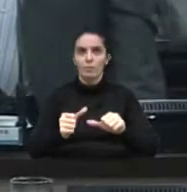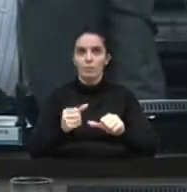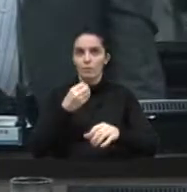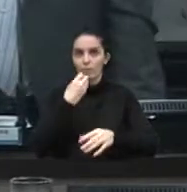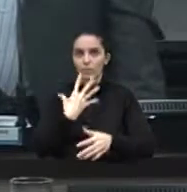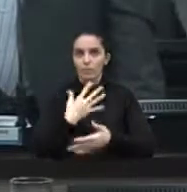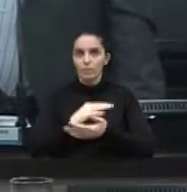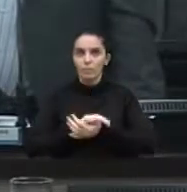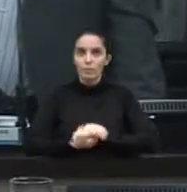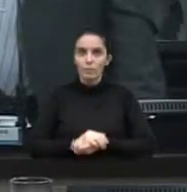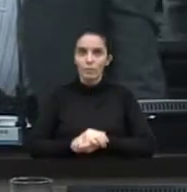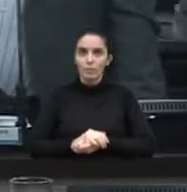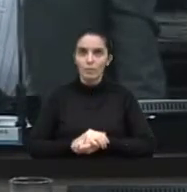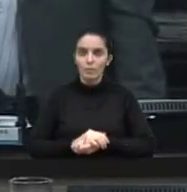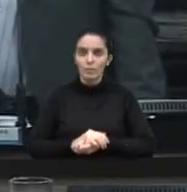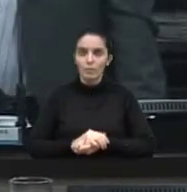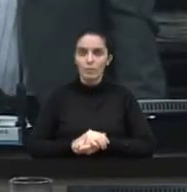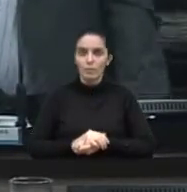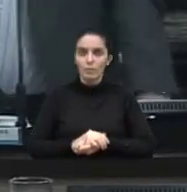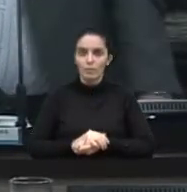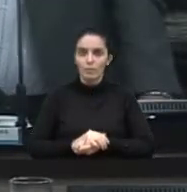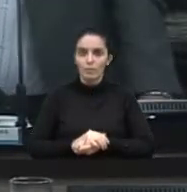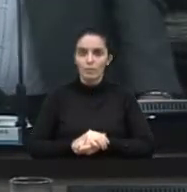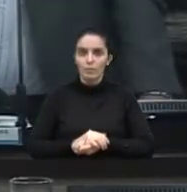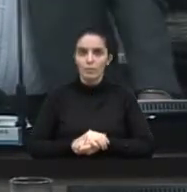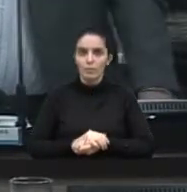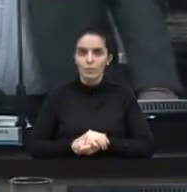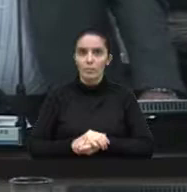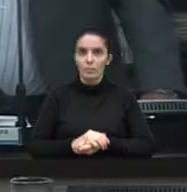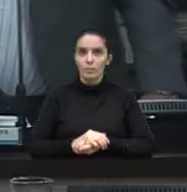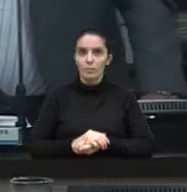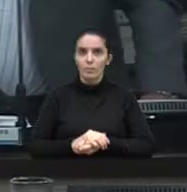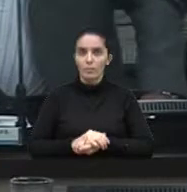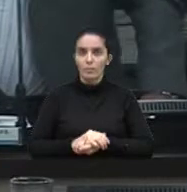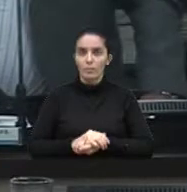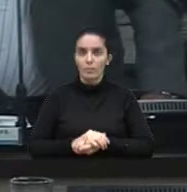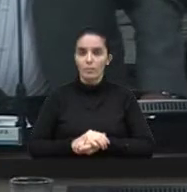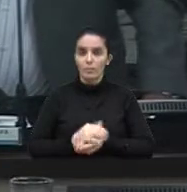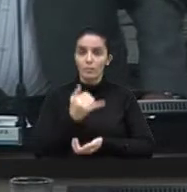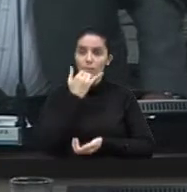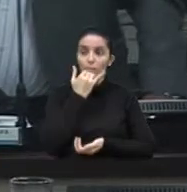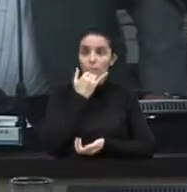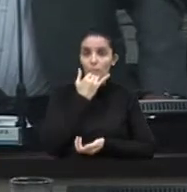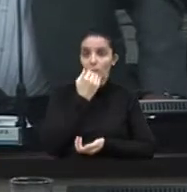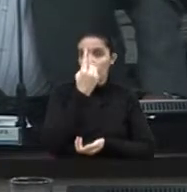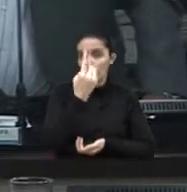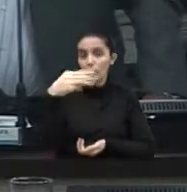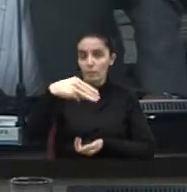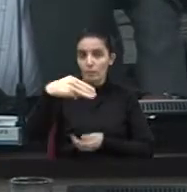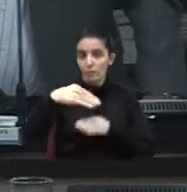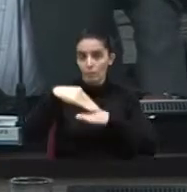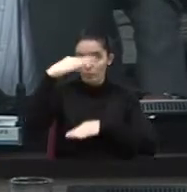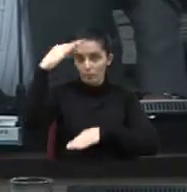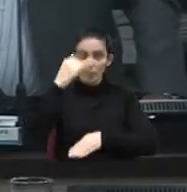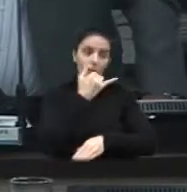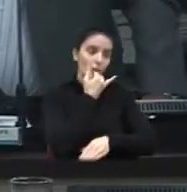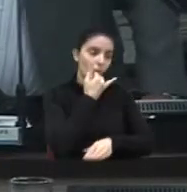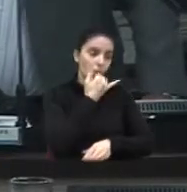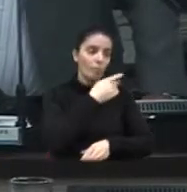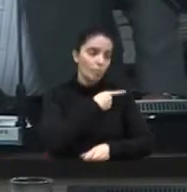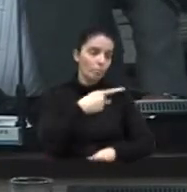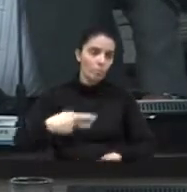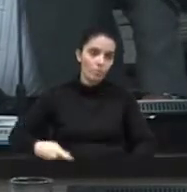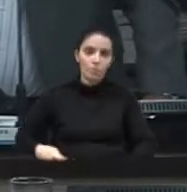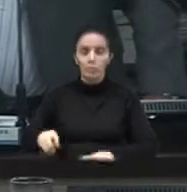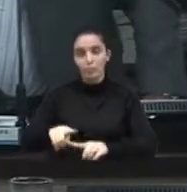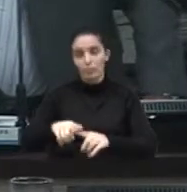maior. Só mais um minuto? Por gentileza, desculpe-me, presidente. Mas é que na Fundação Casa eu tive um divisor de águas